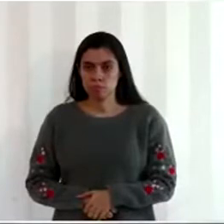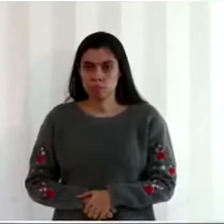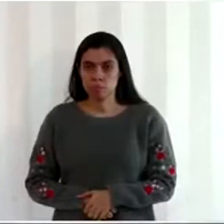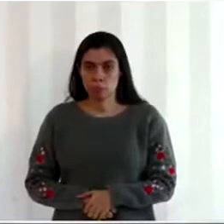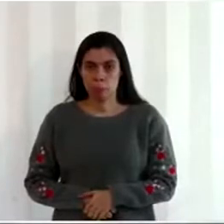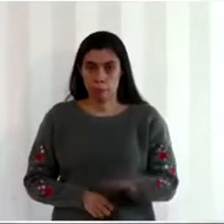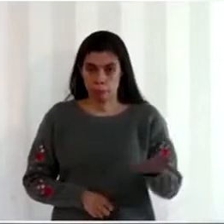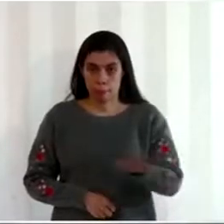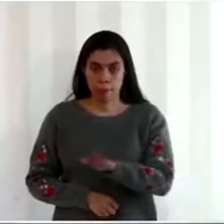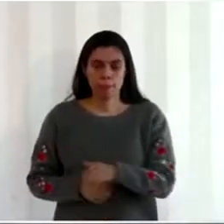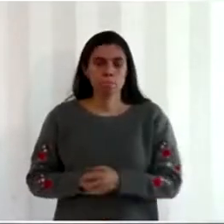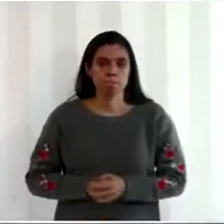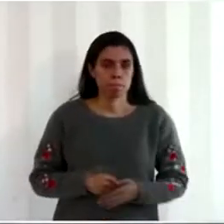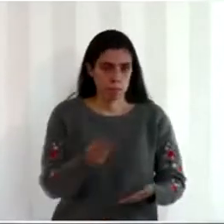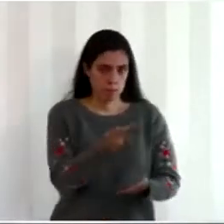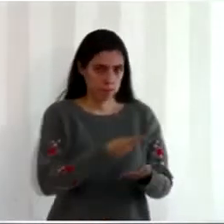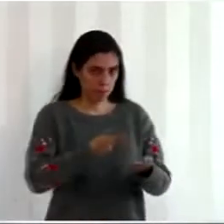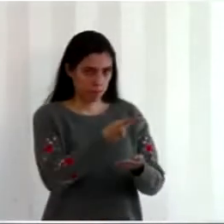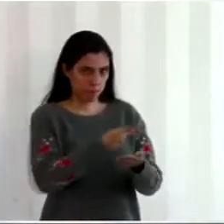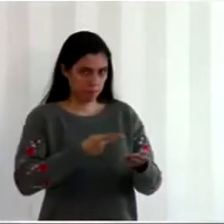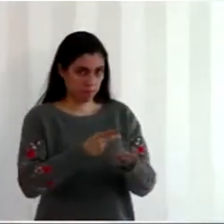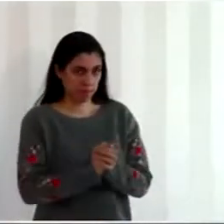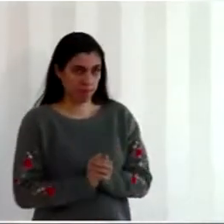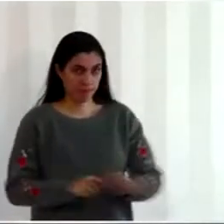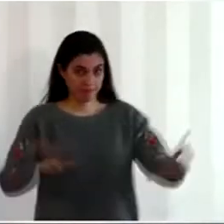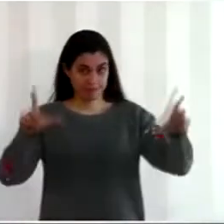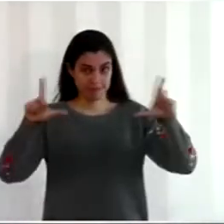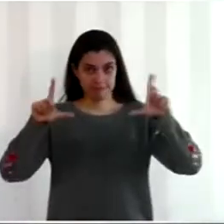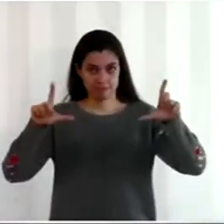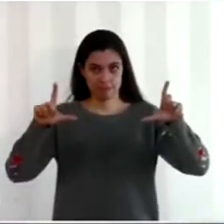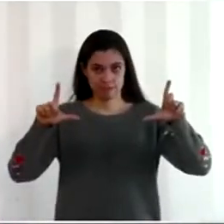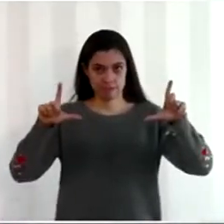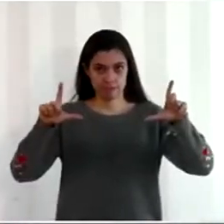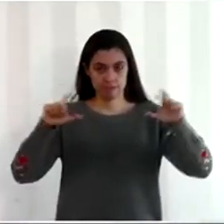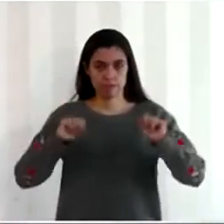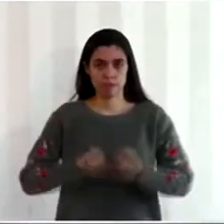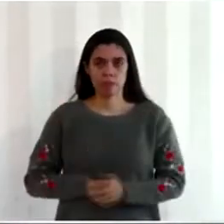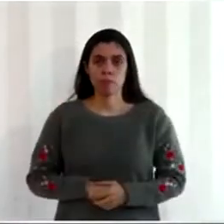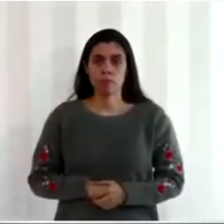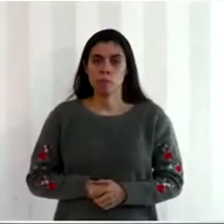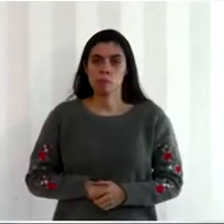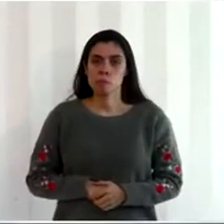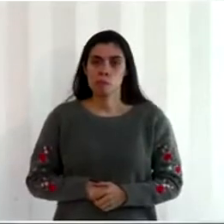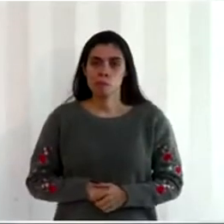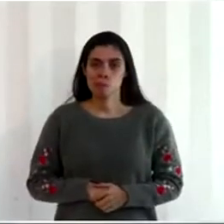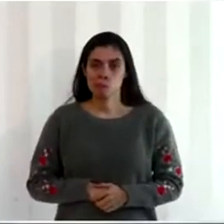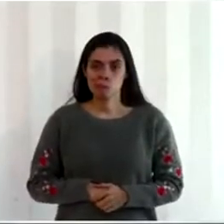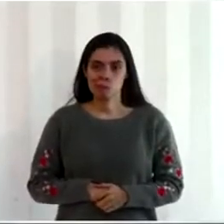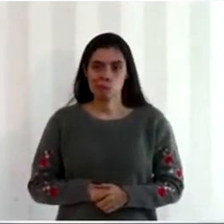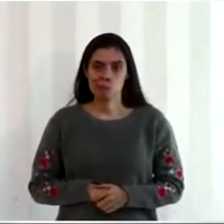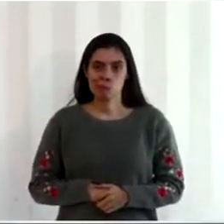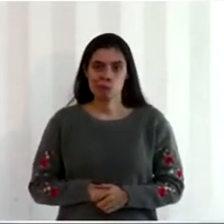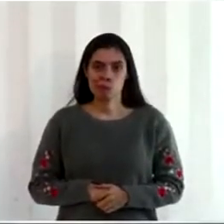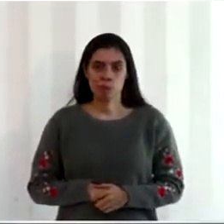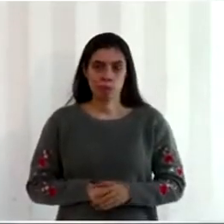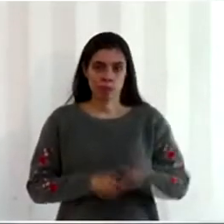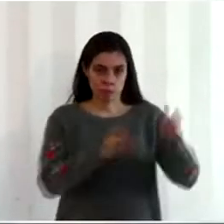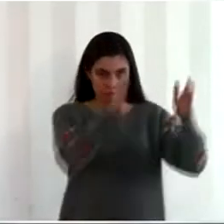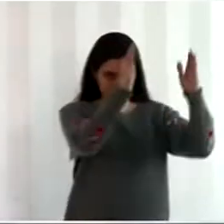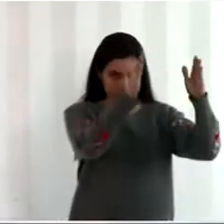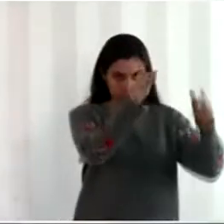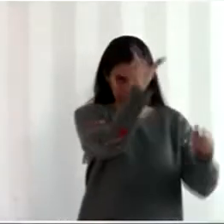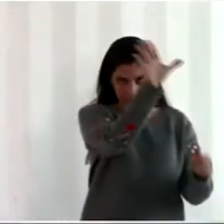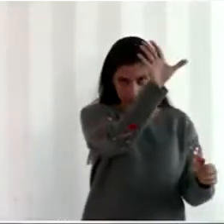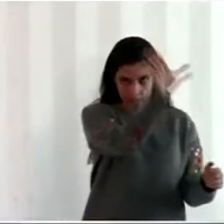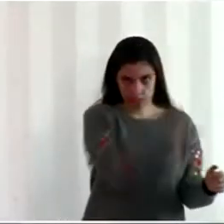desenhos. À sua esquerda, vocês desenharão alguns sacerdotes. Fique à vontade aí, para você imaginar como era o sacerdote da